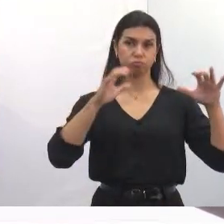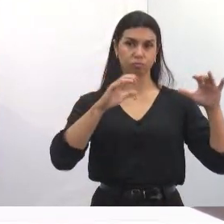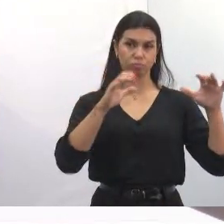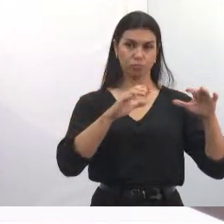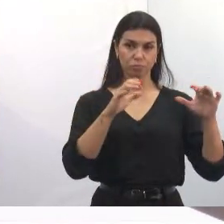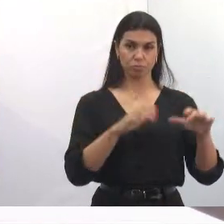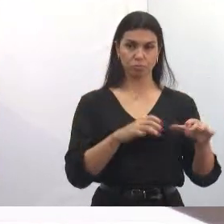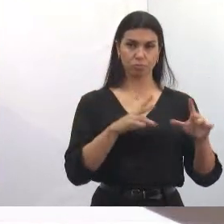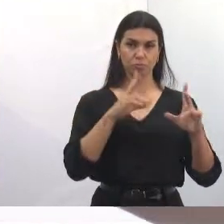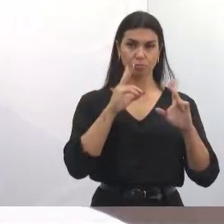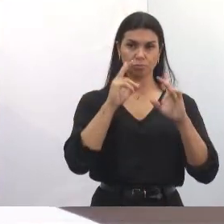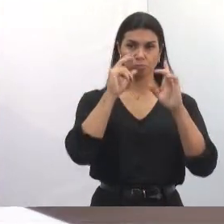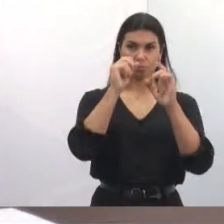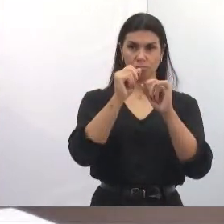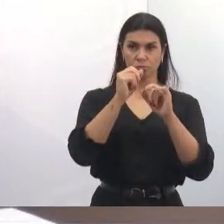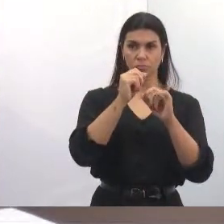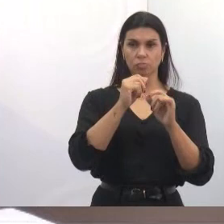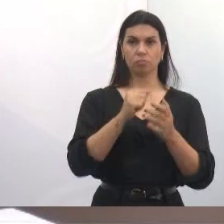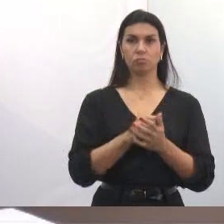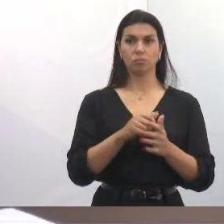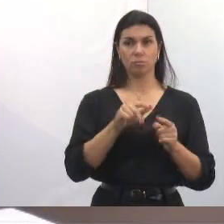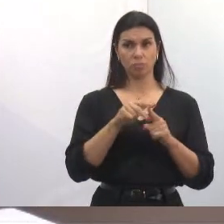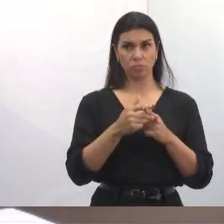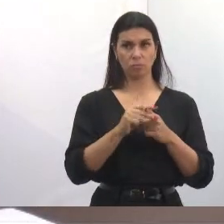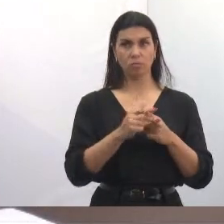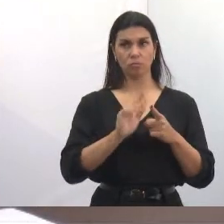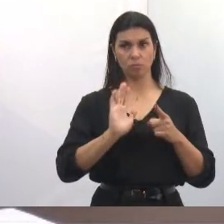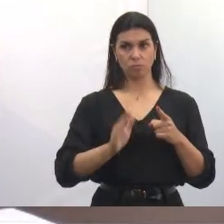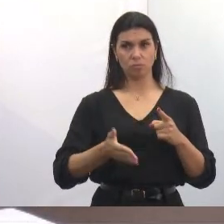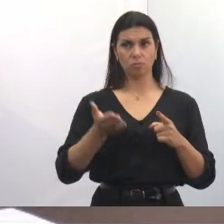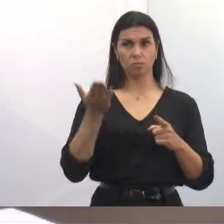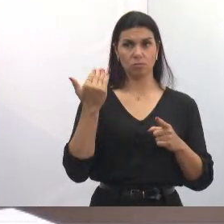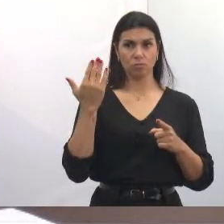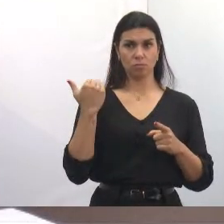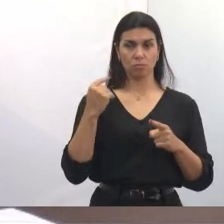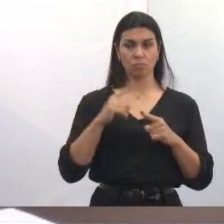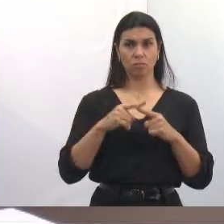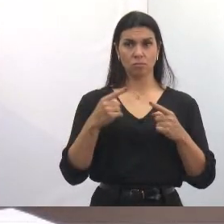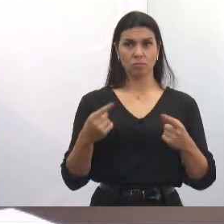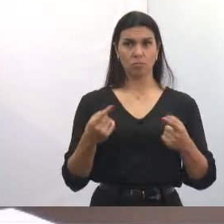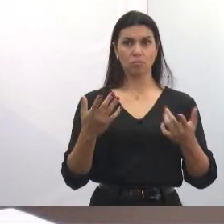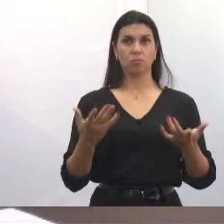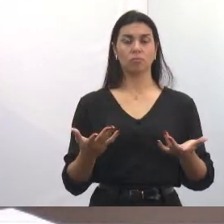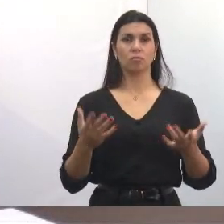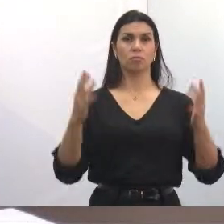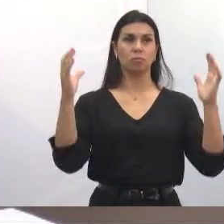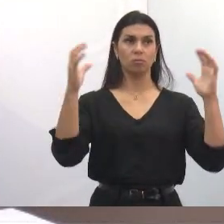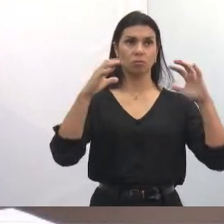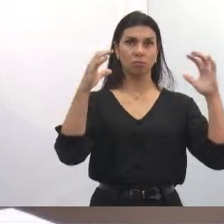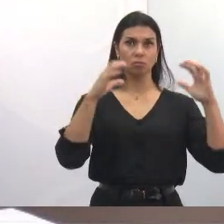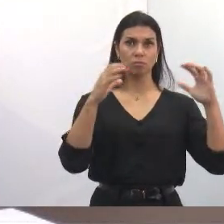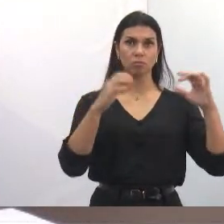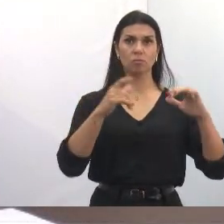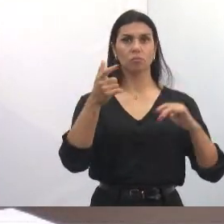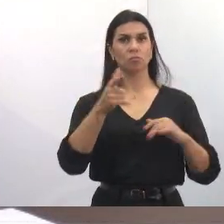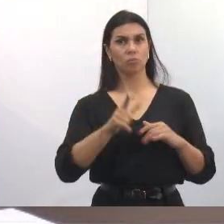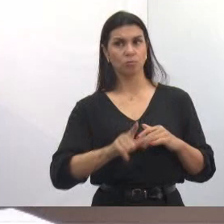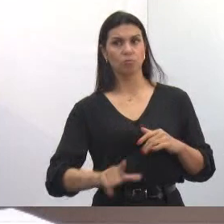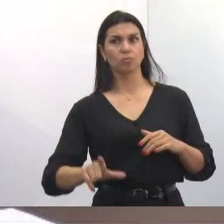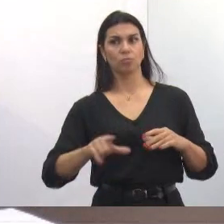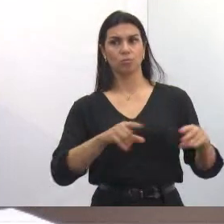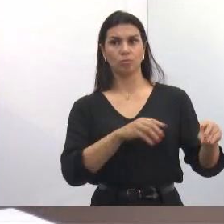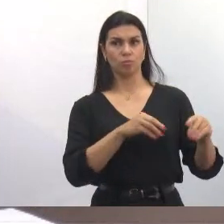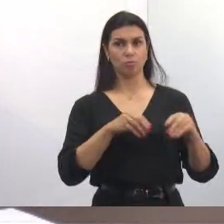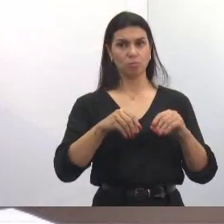aqui. Isso aqui já foi arrumado. Mas só que quando vem a chuva, torna a fazer de novo. Então, realmente,